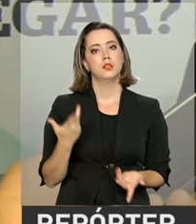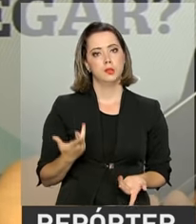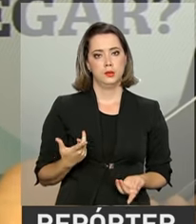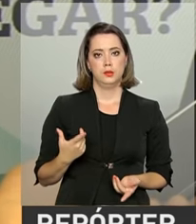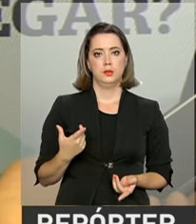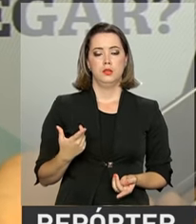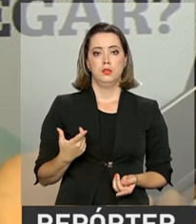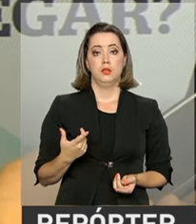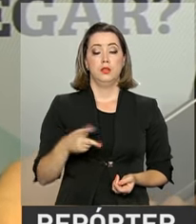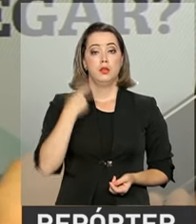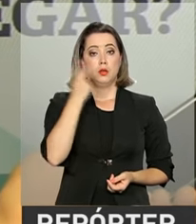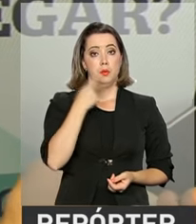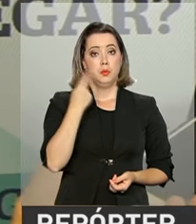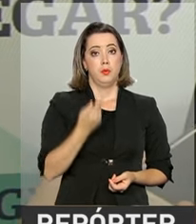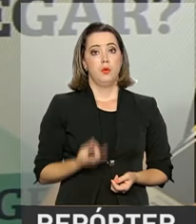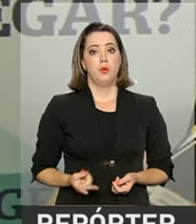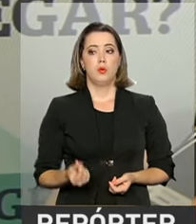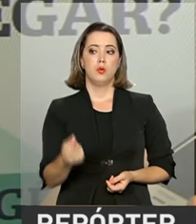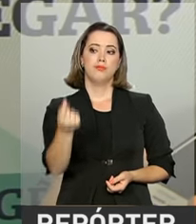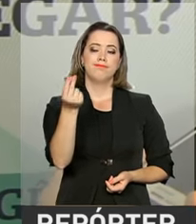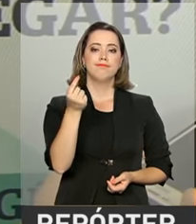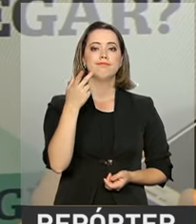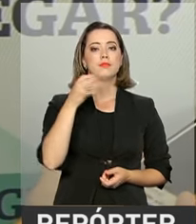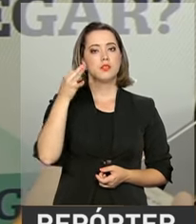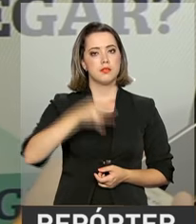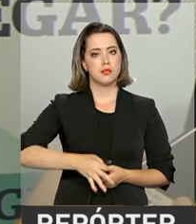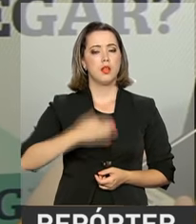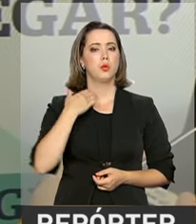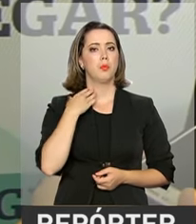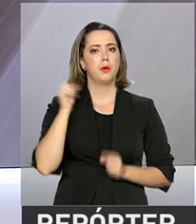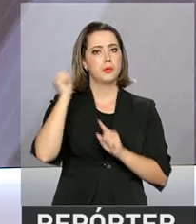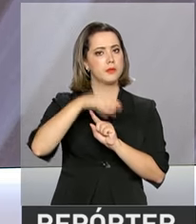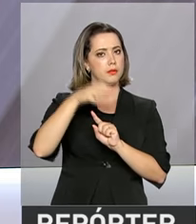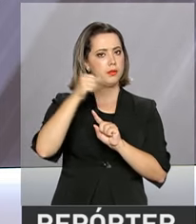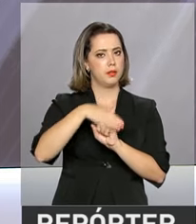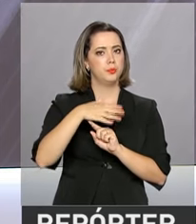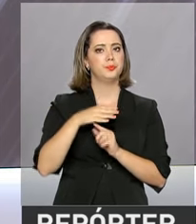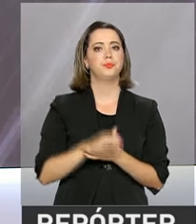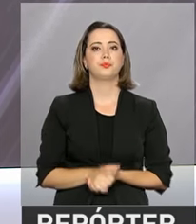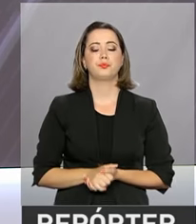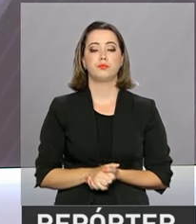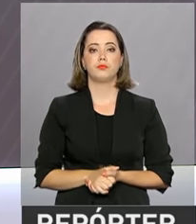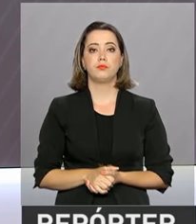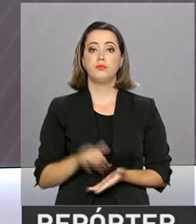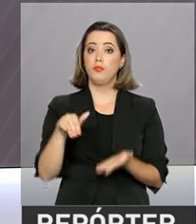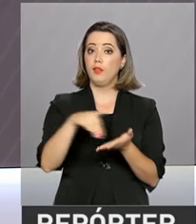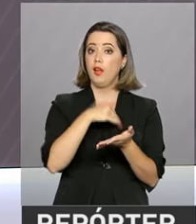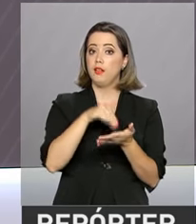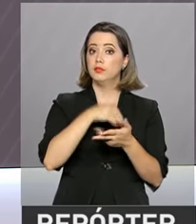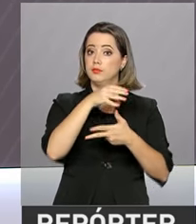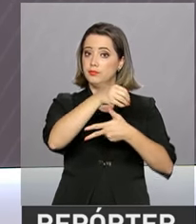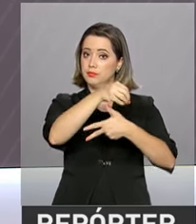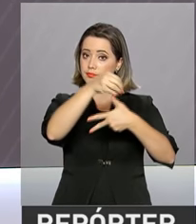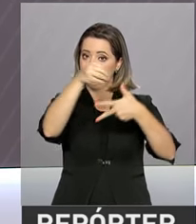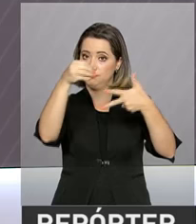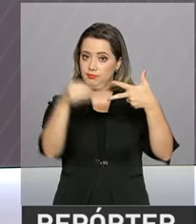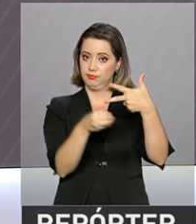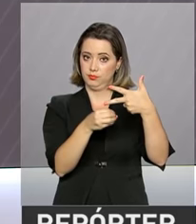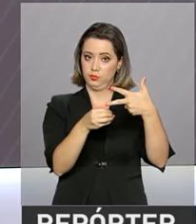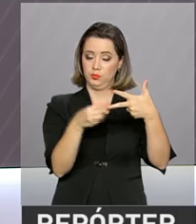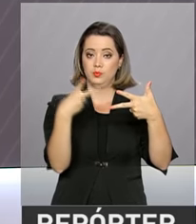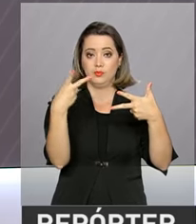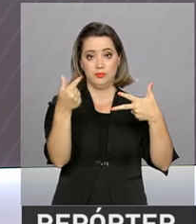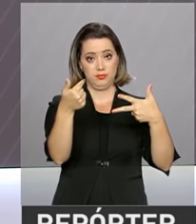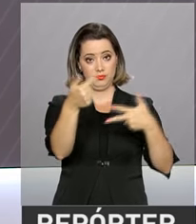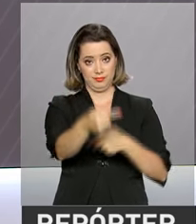uma política monetária adequada feita pelo banco central do brasil as inscrições para o exame nacional do ensino médio